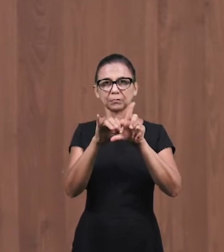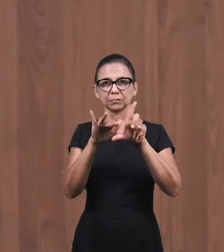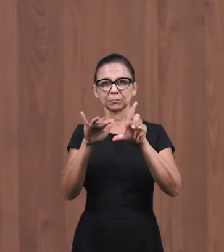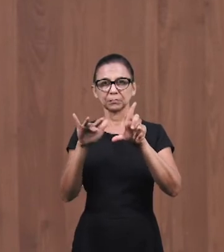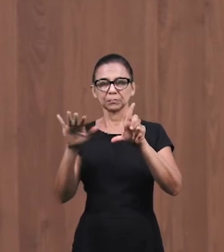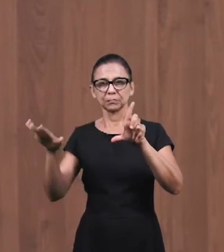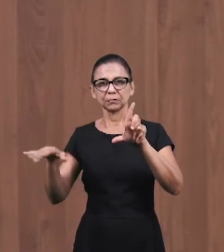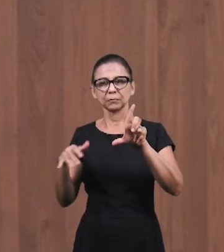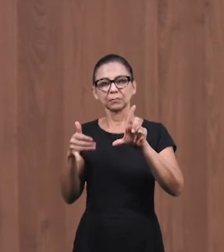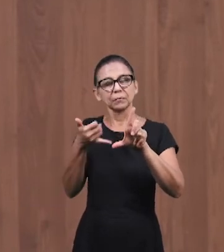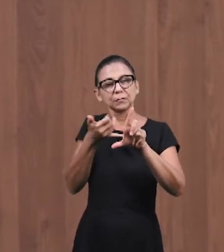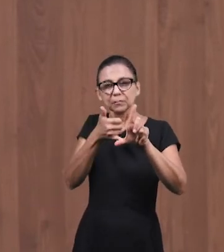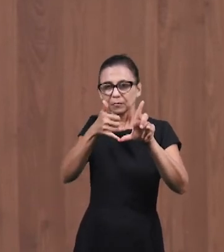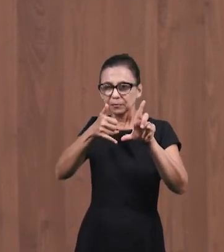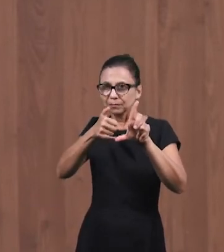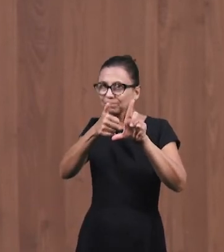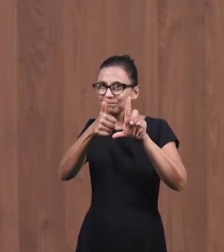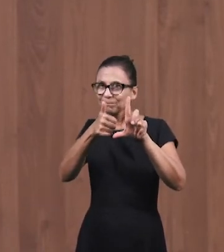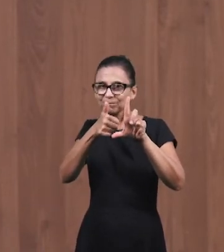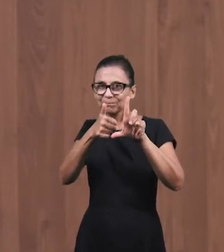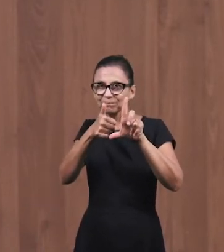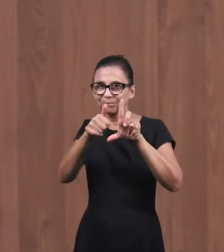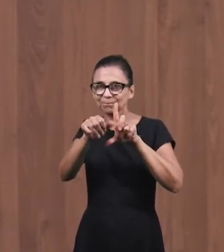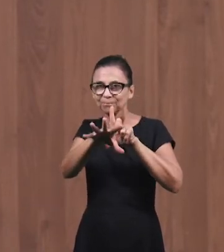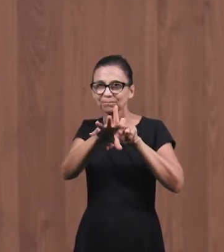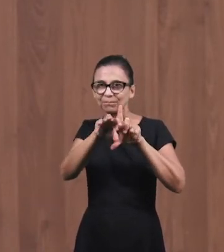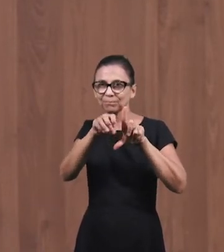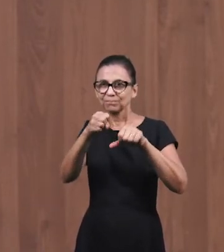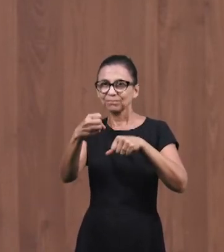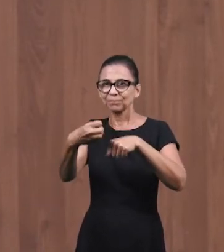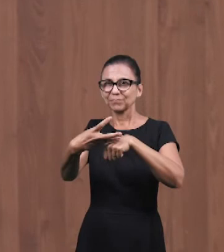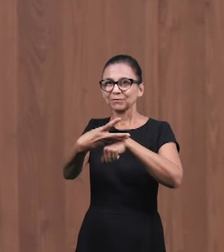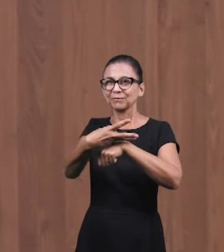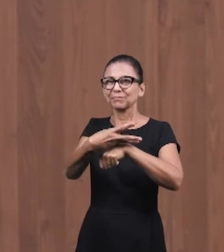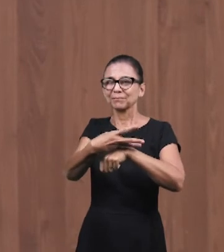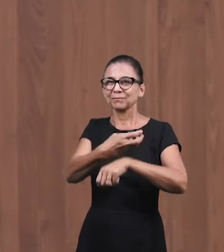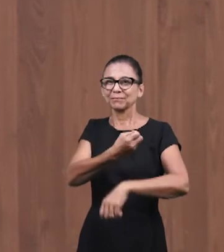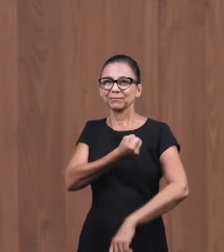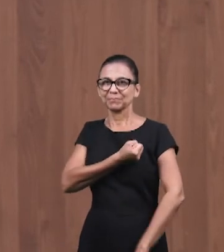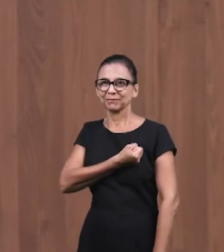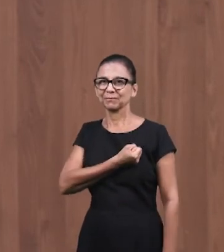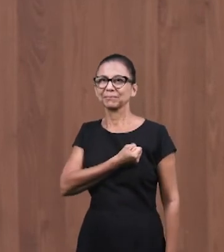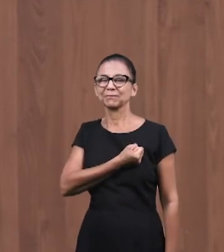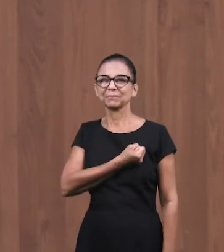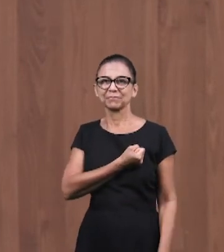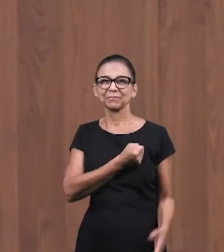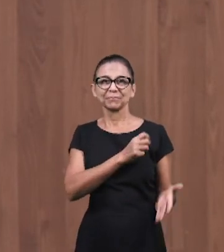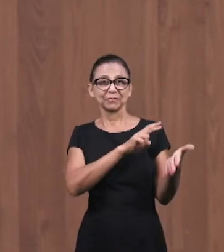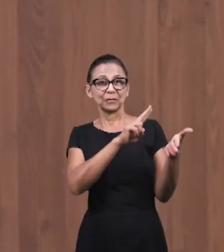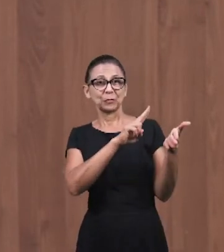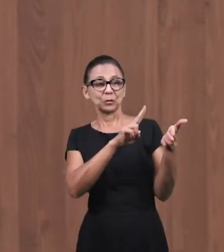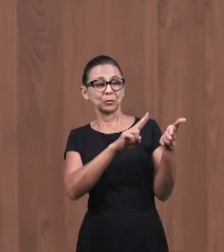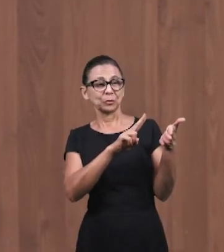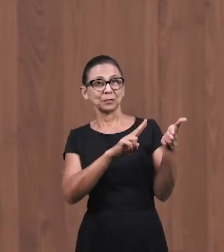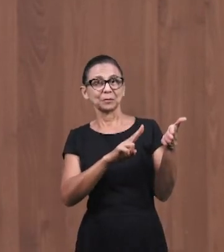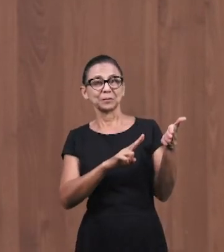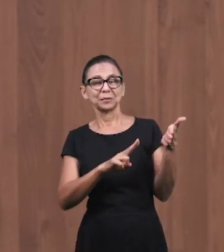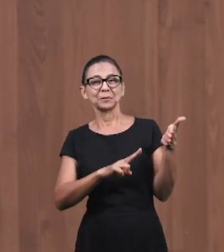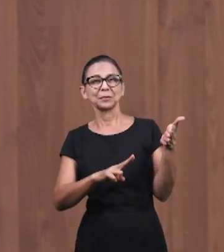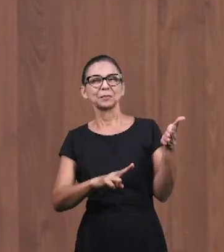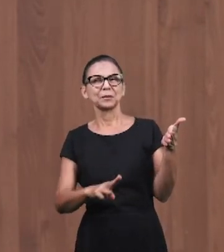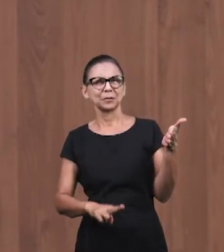tela, e você vai poder agora ser direcionado à nossa distribuição dos nomes, onde ali temos os nomes